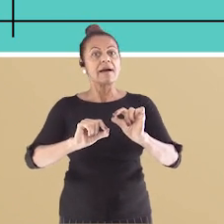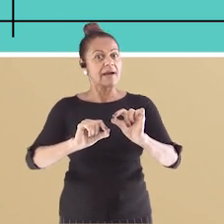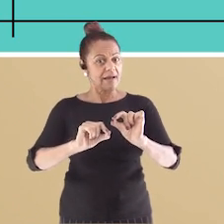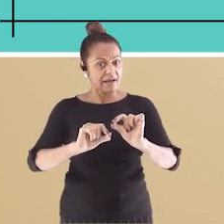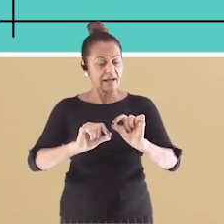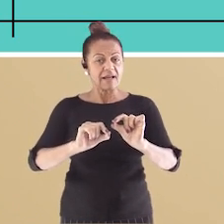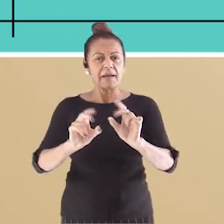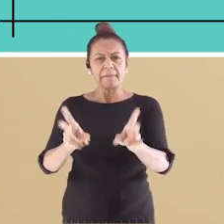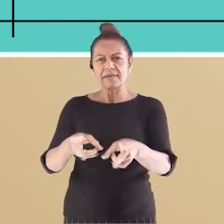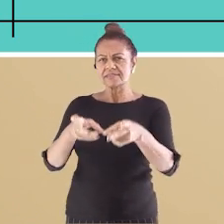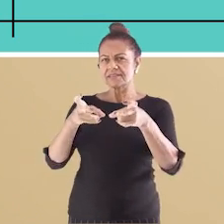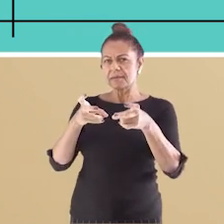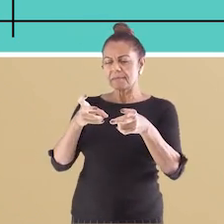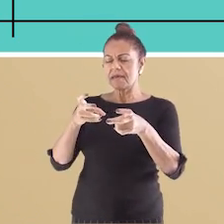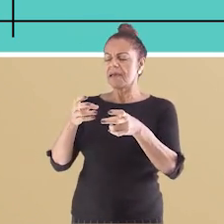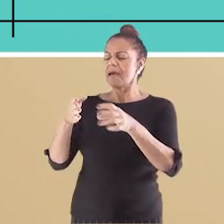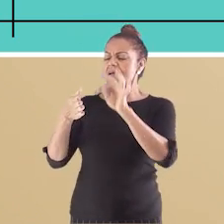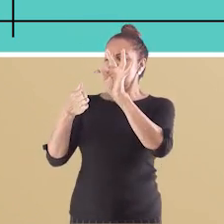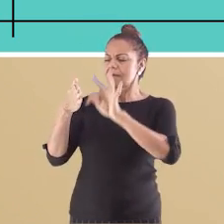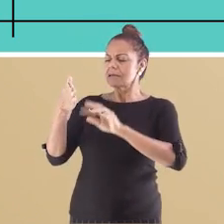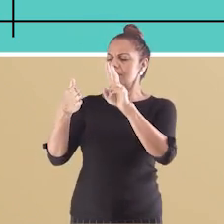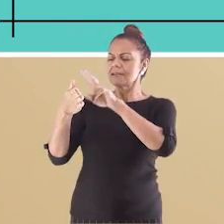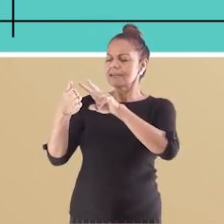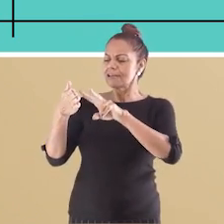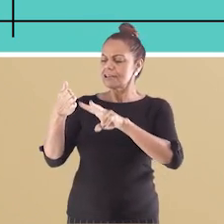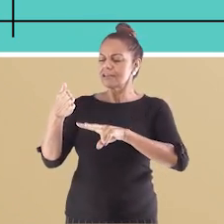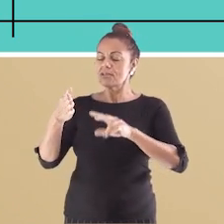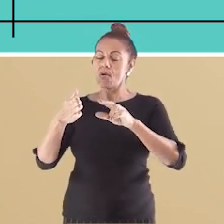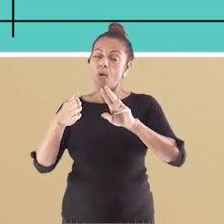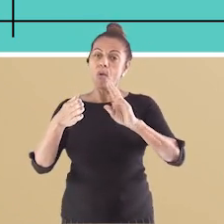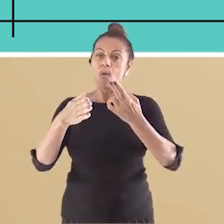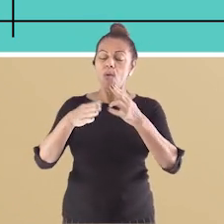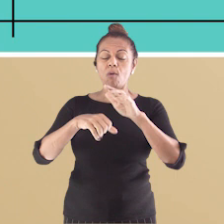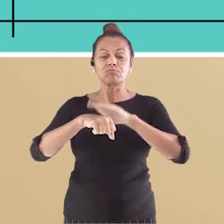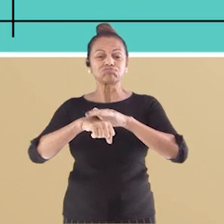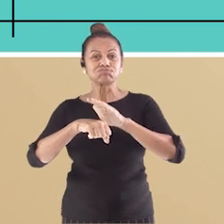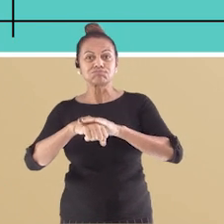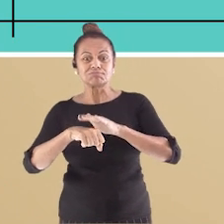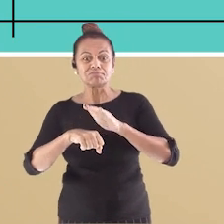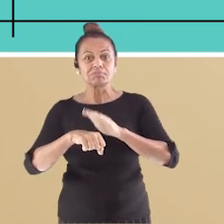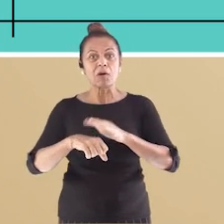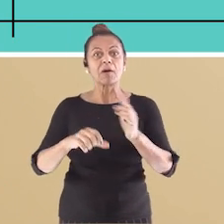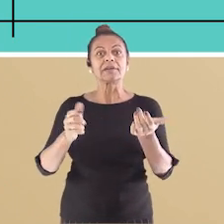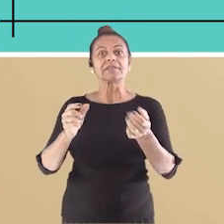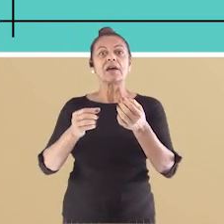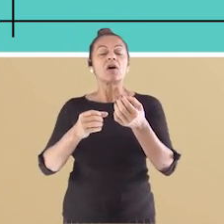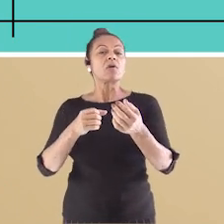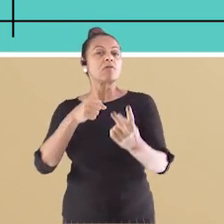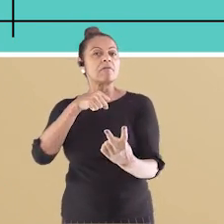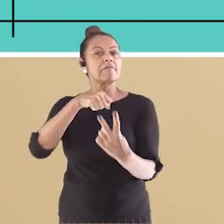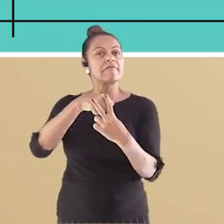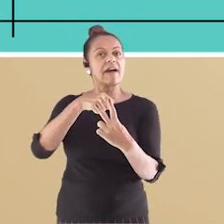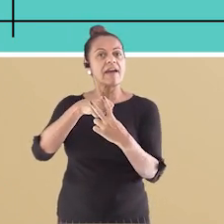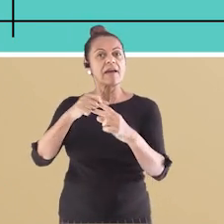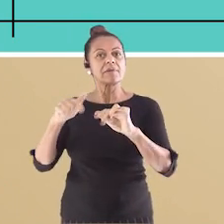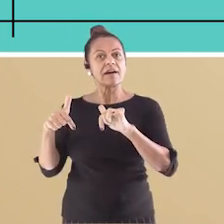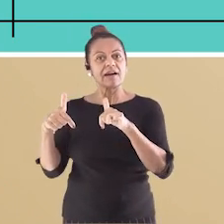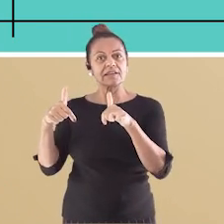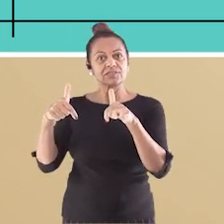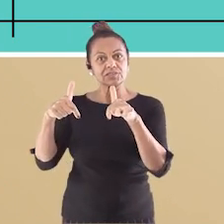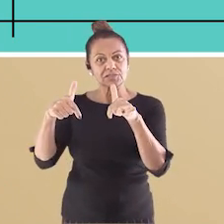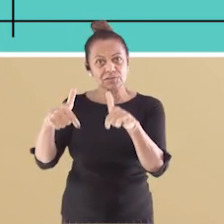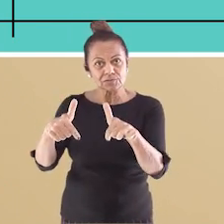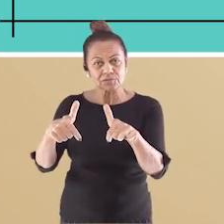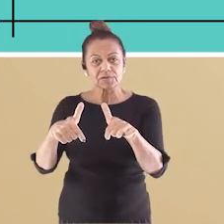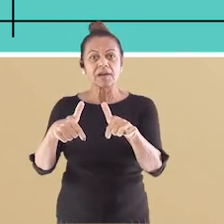textos lidos ou de produção própria, verbos na voz ativa e na voz passiva, interpretando os efeitos de sentido de